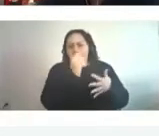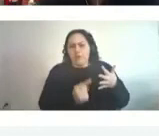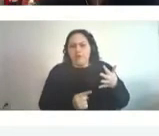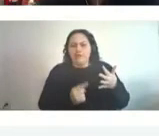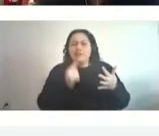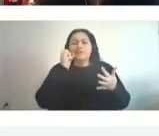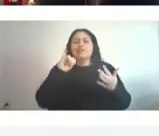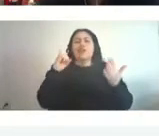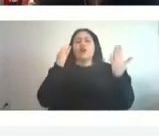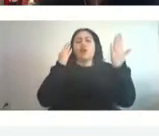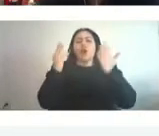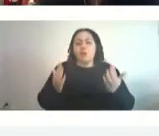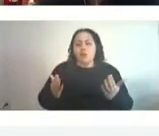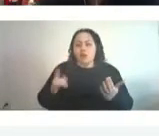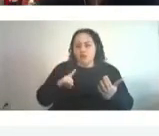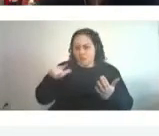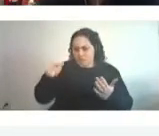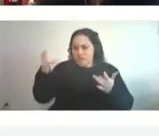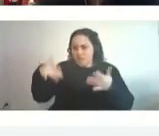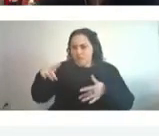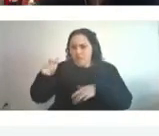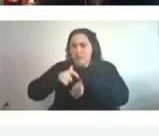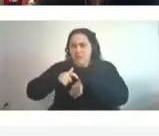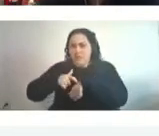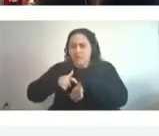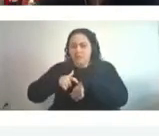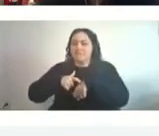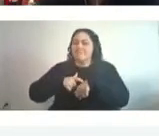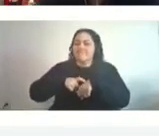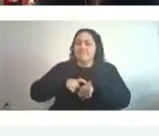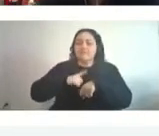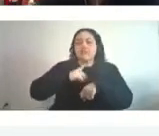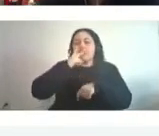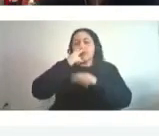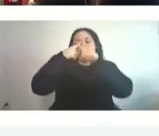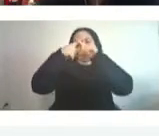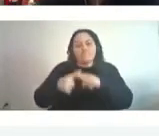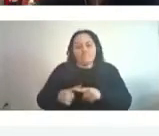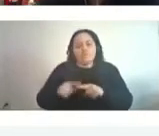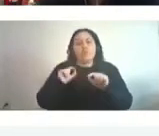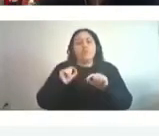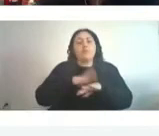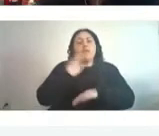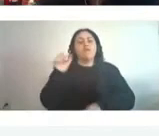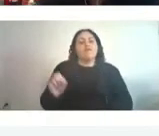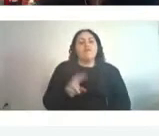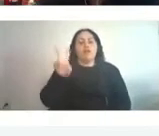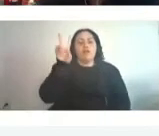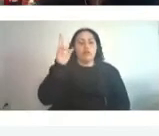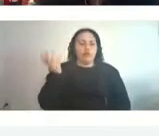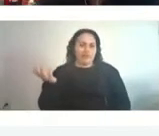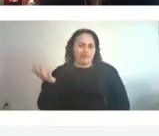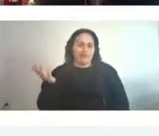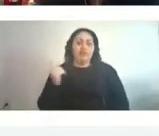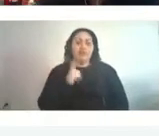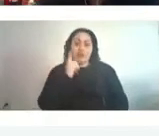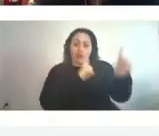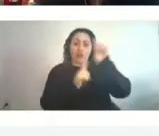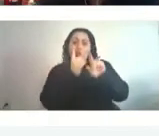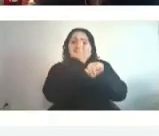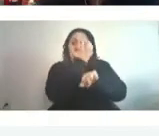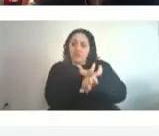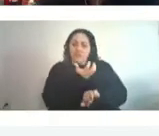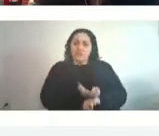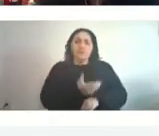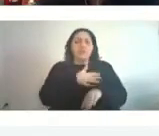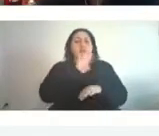há uma disputa aí, relativamente de valor, né? Então, há algumas disciplinas que são muito mais